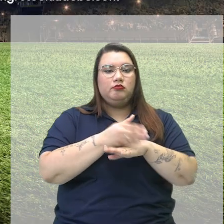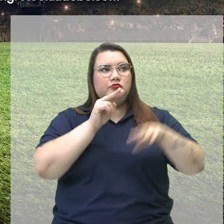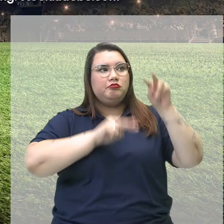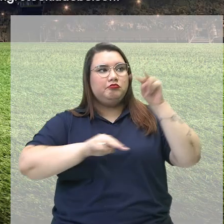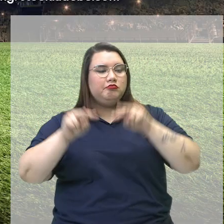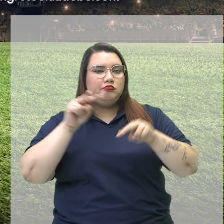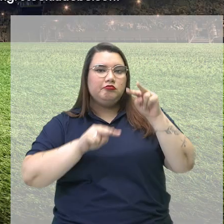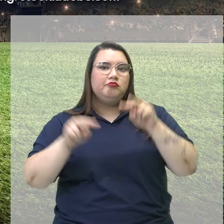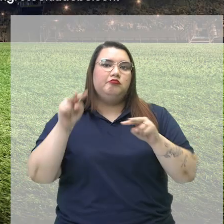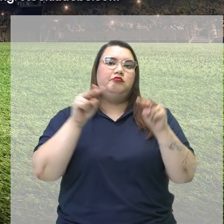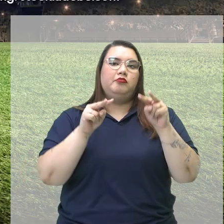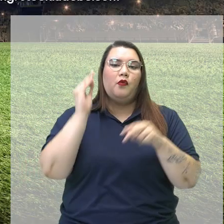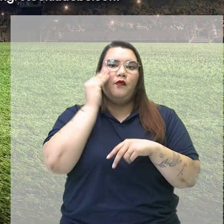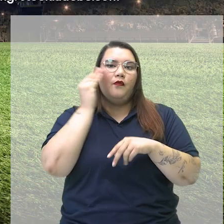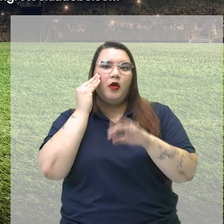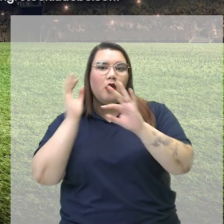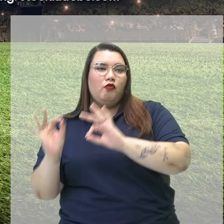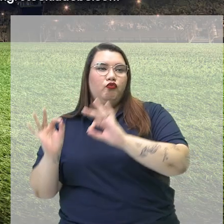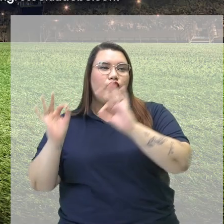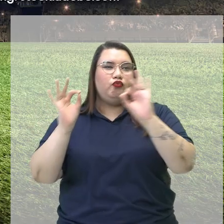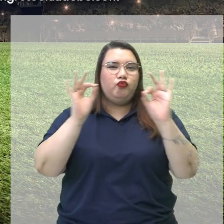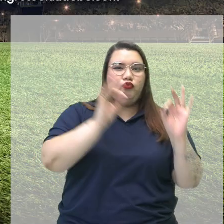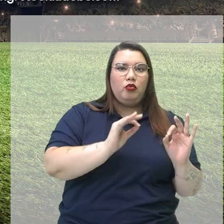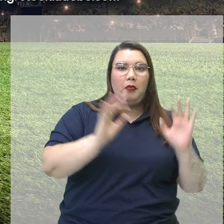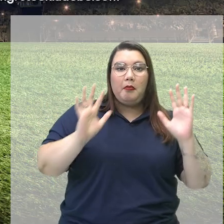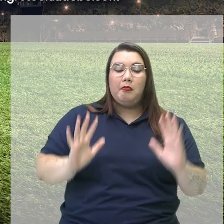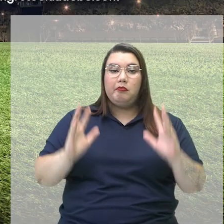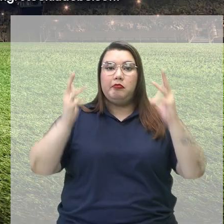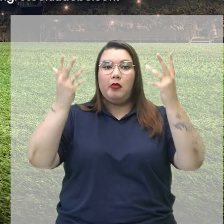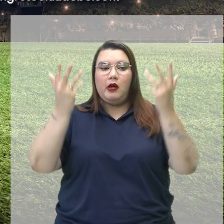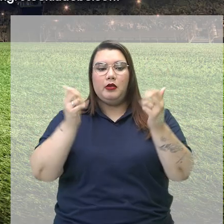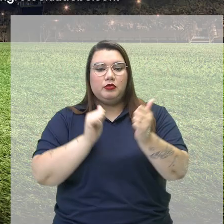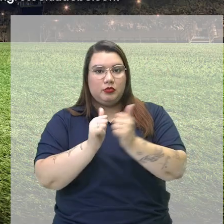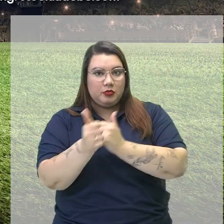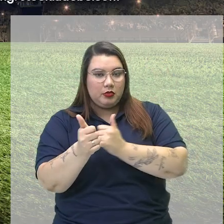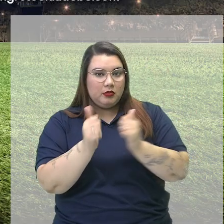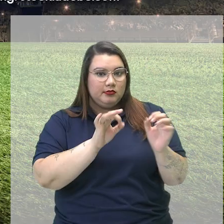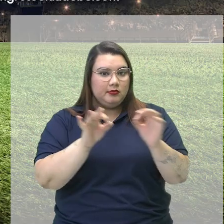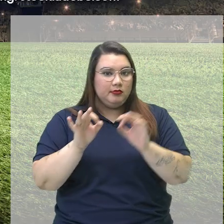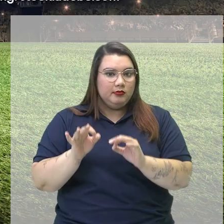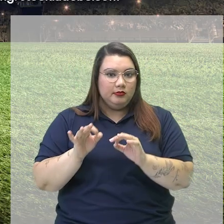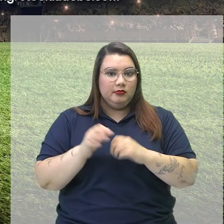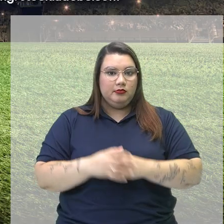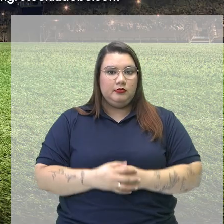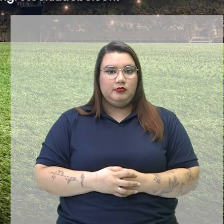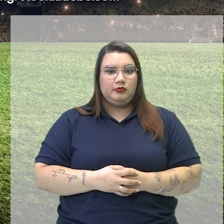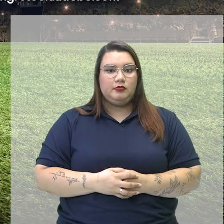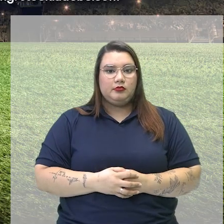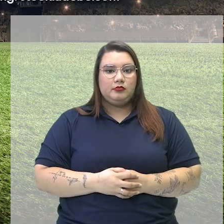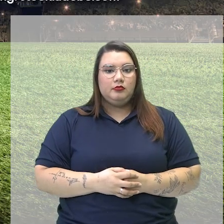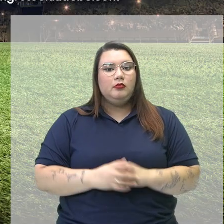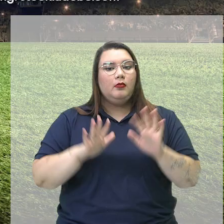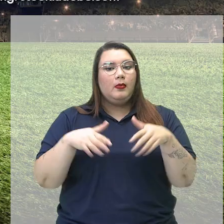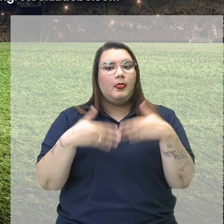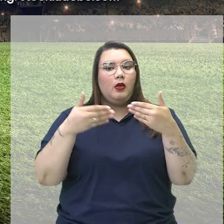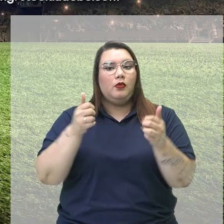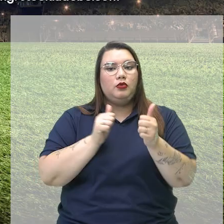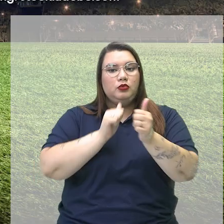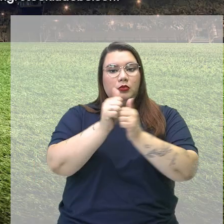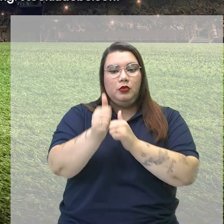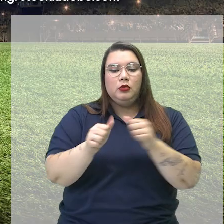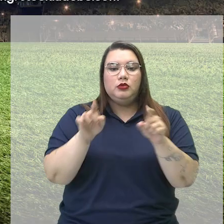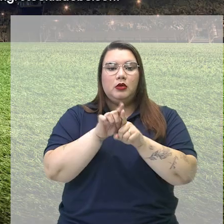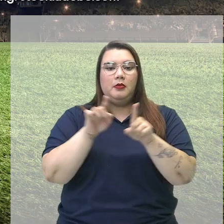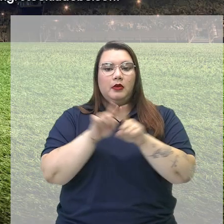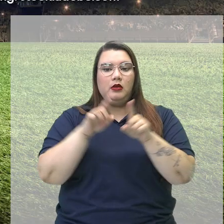visualizar, para celebrar esse esporte, né? Então, o esporte ele também está linkado